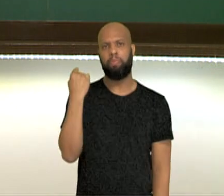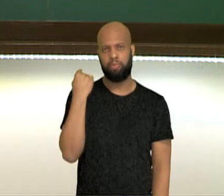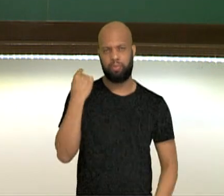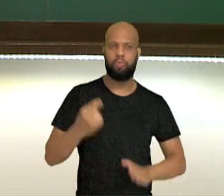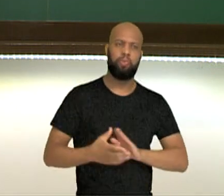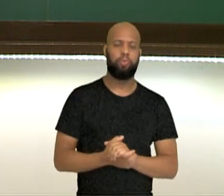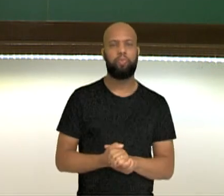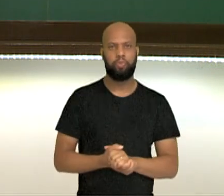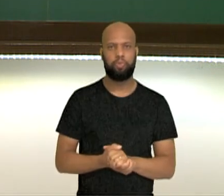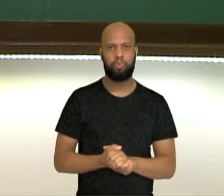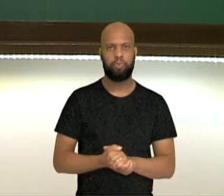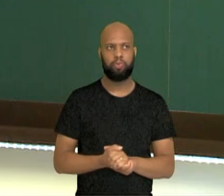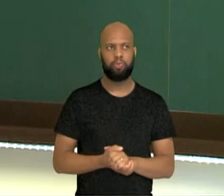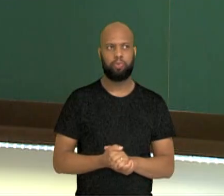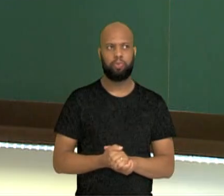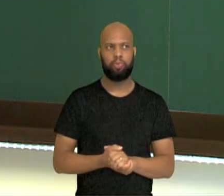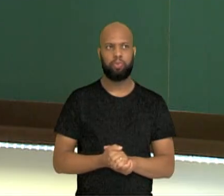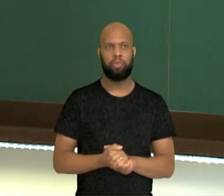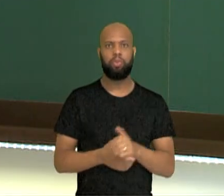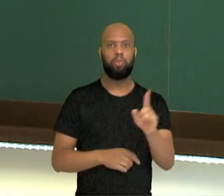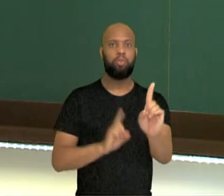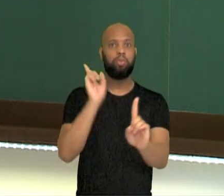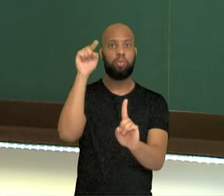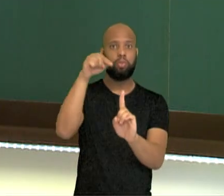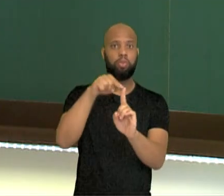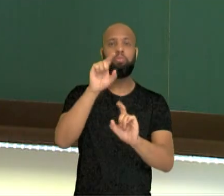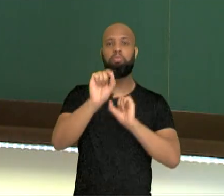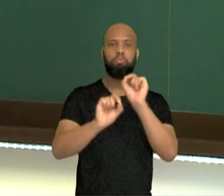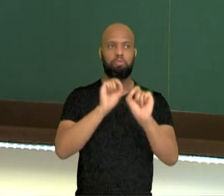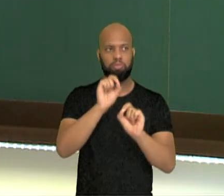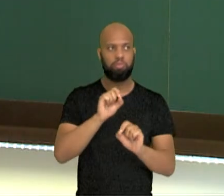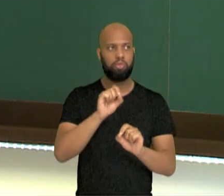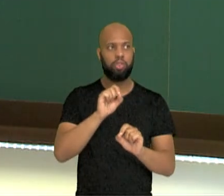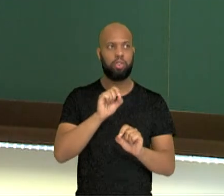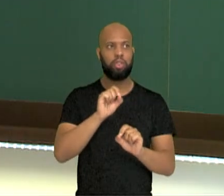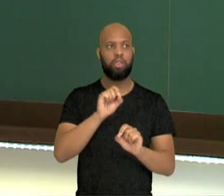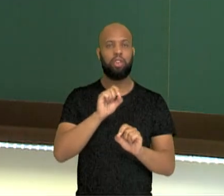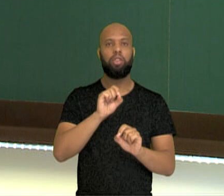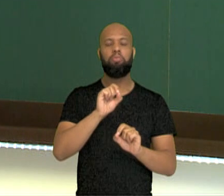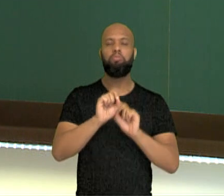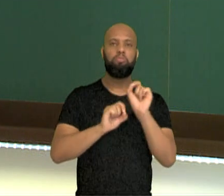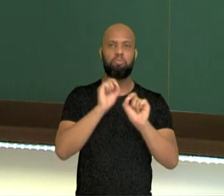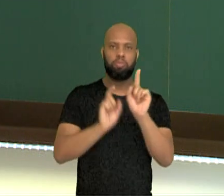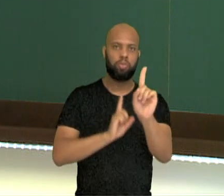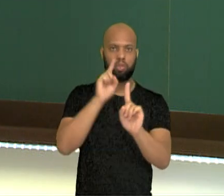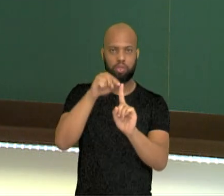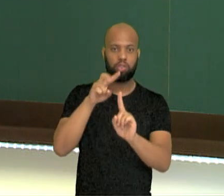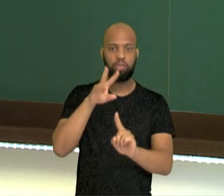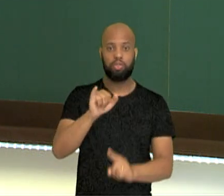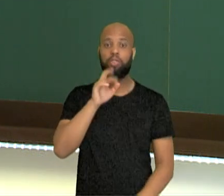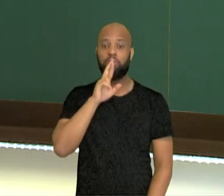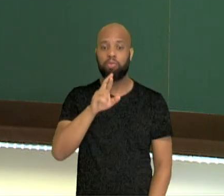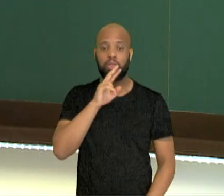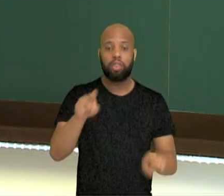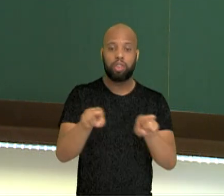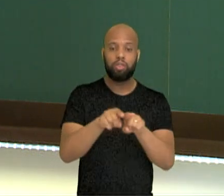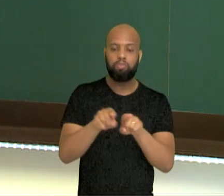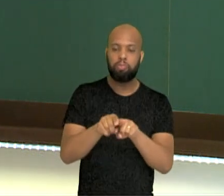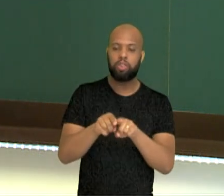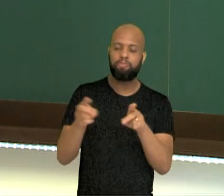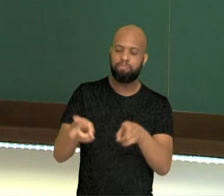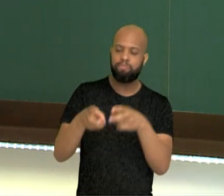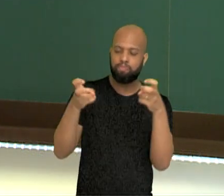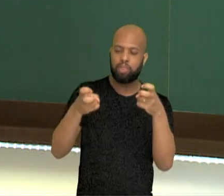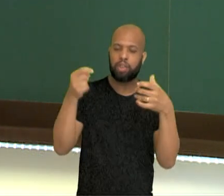anteriores. Então, os objetivos da aula são, ou melhor, o seguinte: resolver e reconhecer os parâmetros